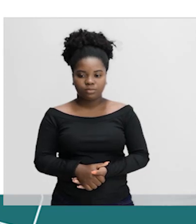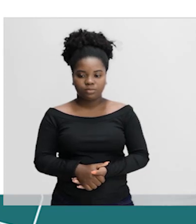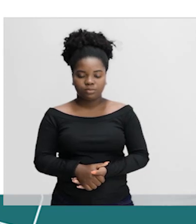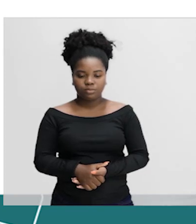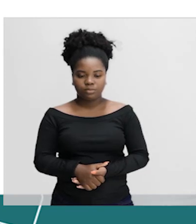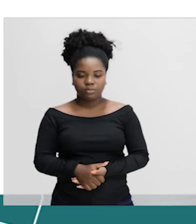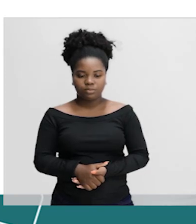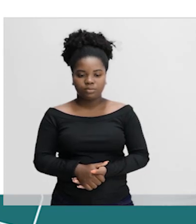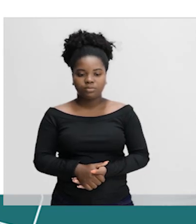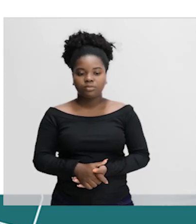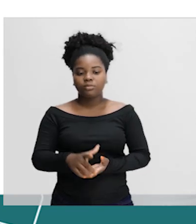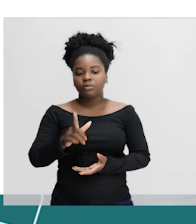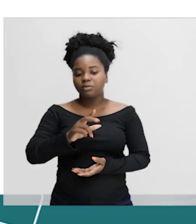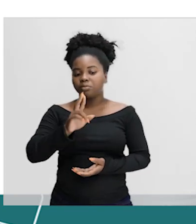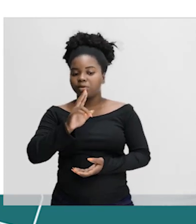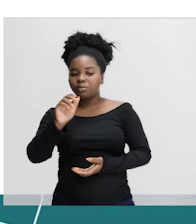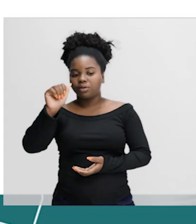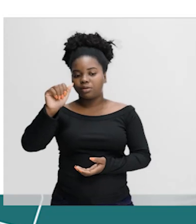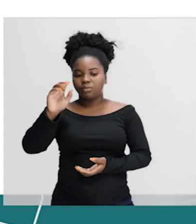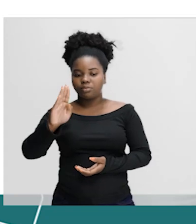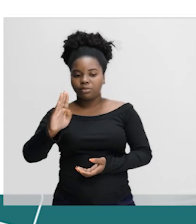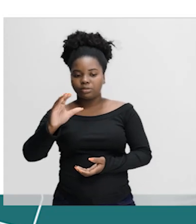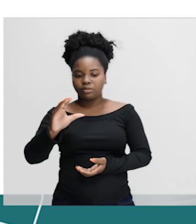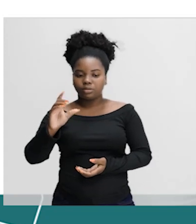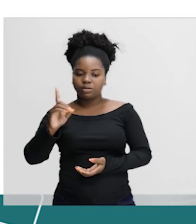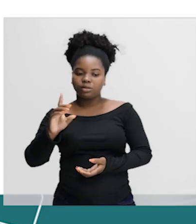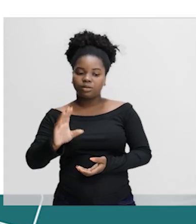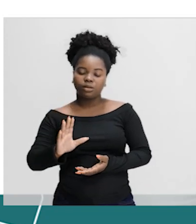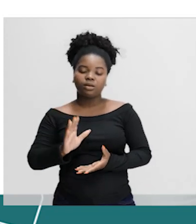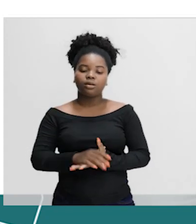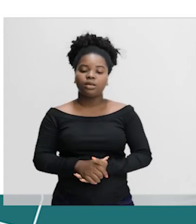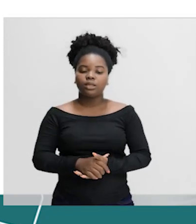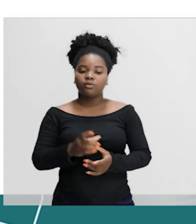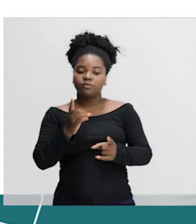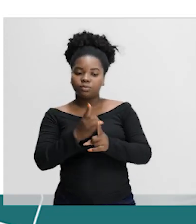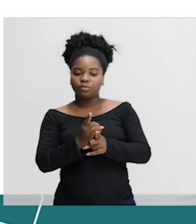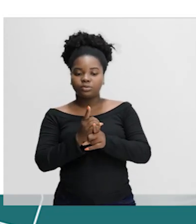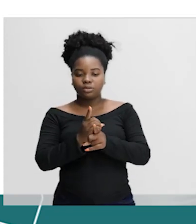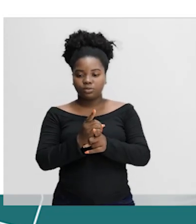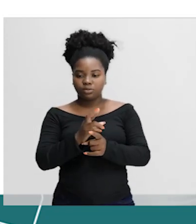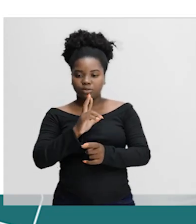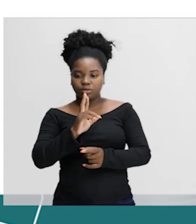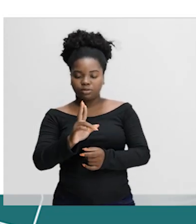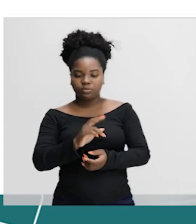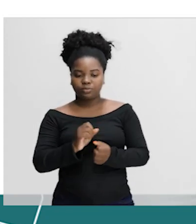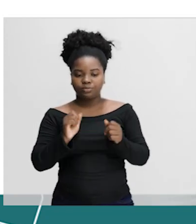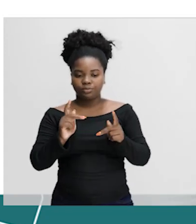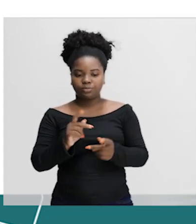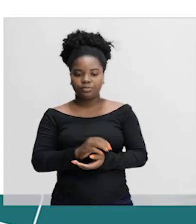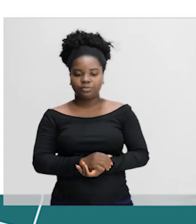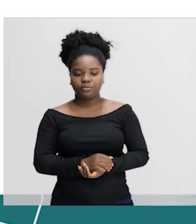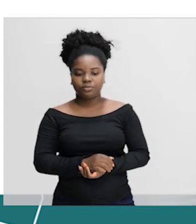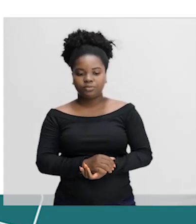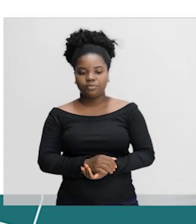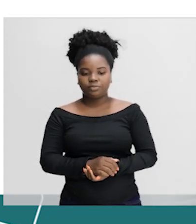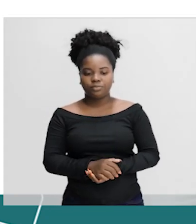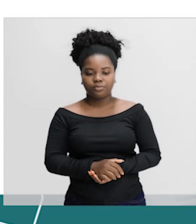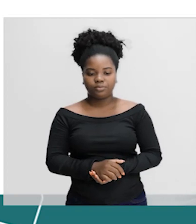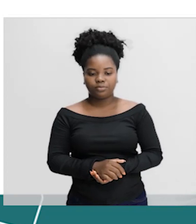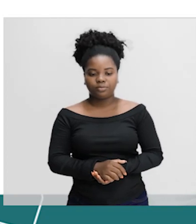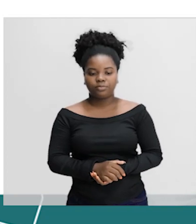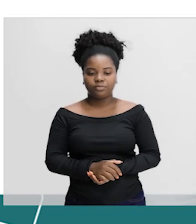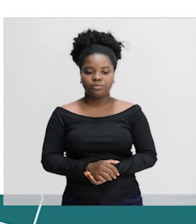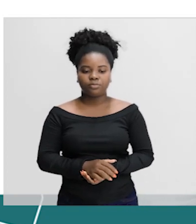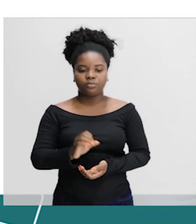é. Então tem as respostas, né? As alternativas que vão da letra A até a letra E. Okay?